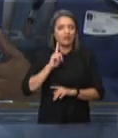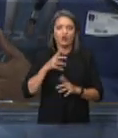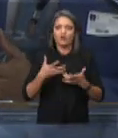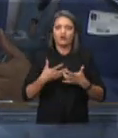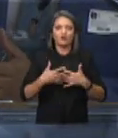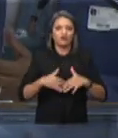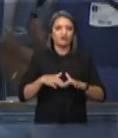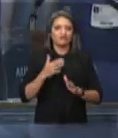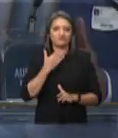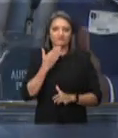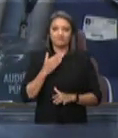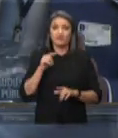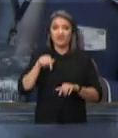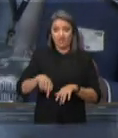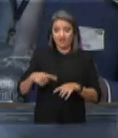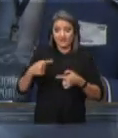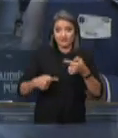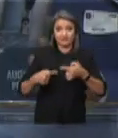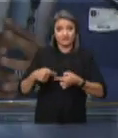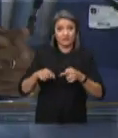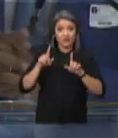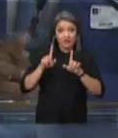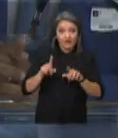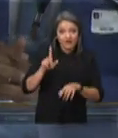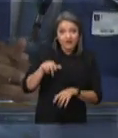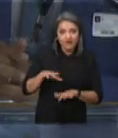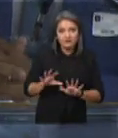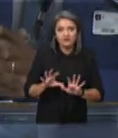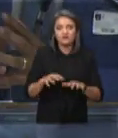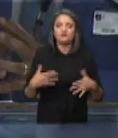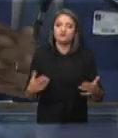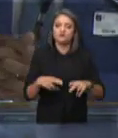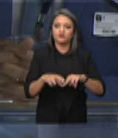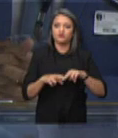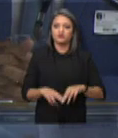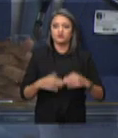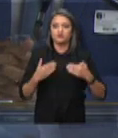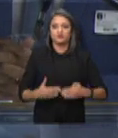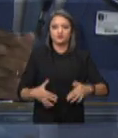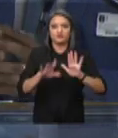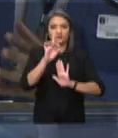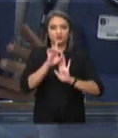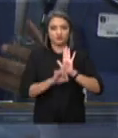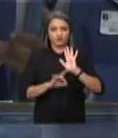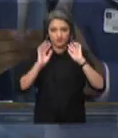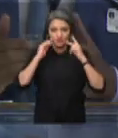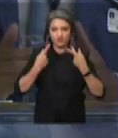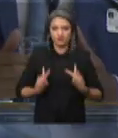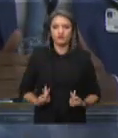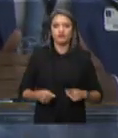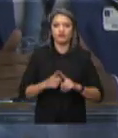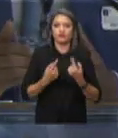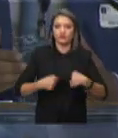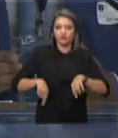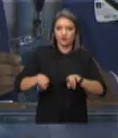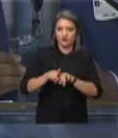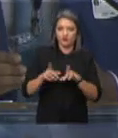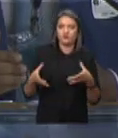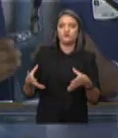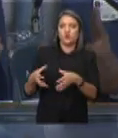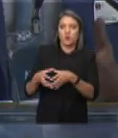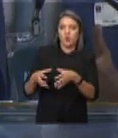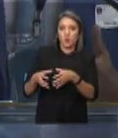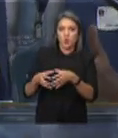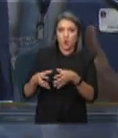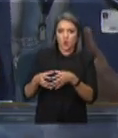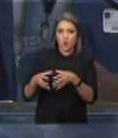está baseado nesse formato e é por isso que não me segue direitos humanos em parceria com o siampi-rua que é o comitê de população